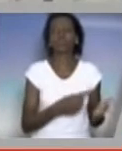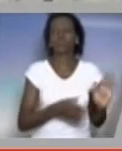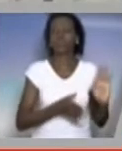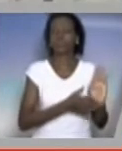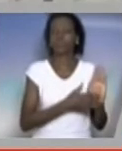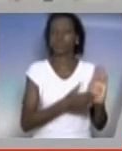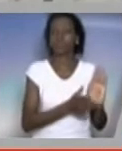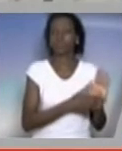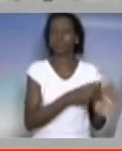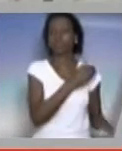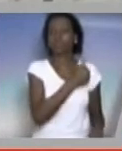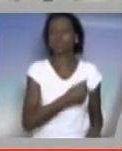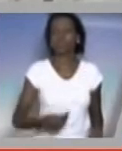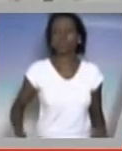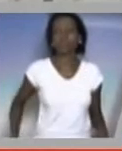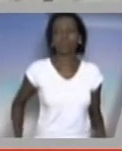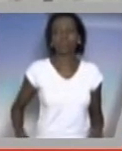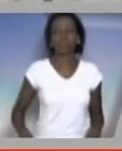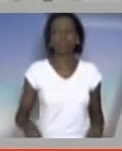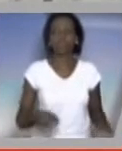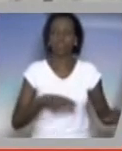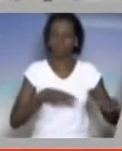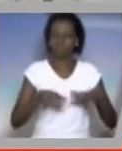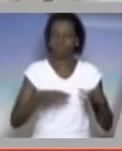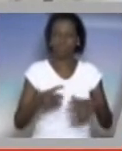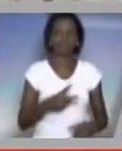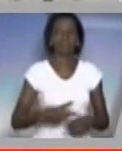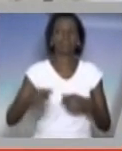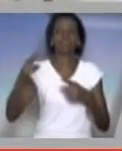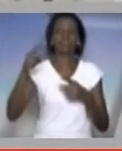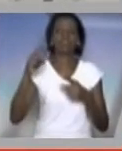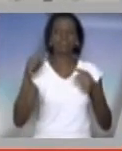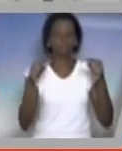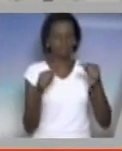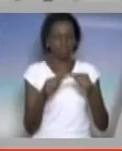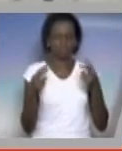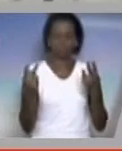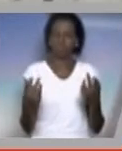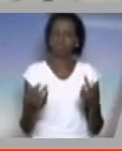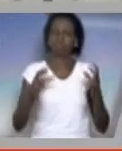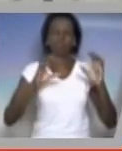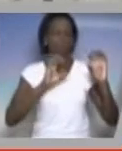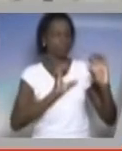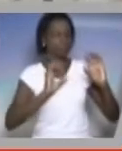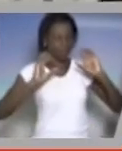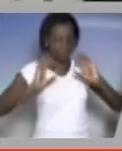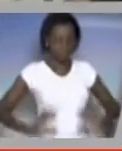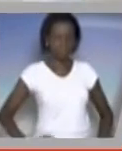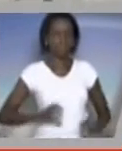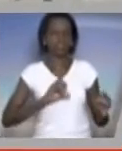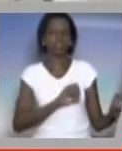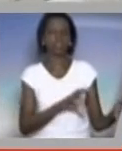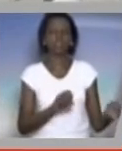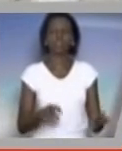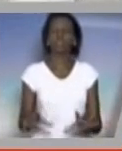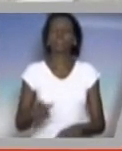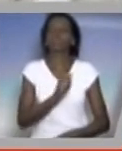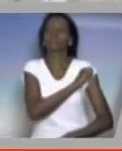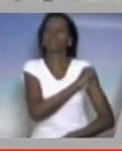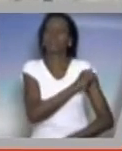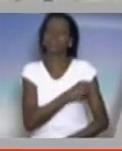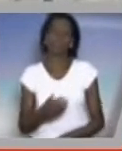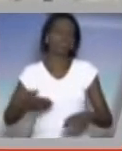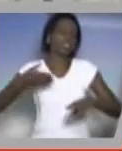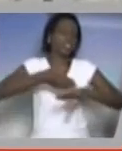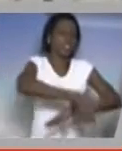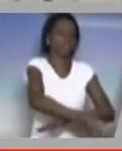do governo. Então, foi um movimento vitorioso, uma aula de cidadania dada pelos alunos secundaristas que ocuparam as suas próprias escolas para que elas